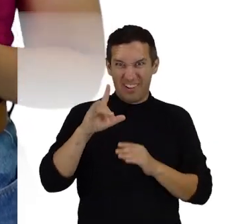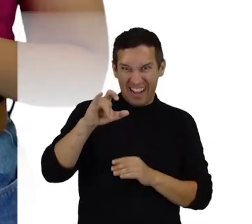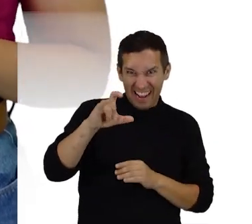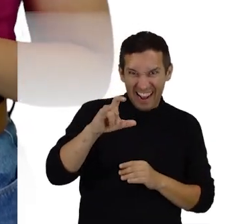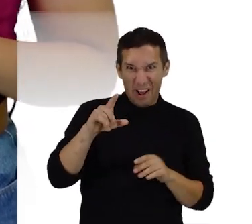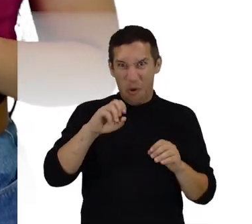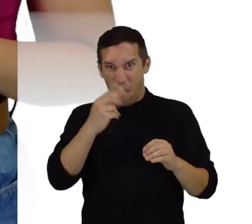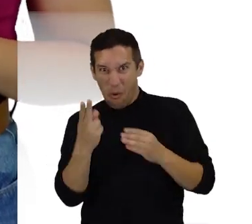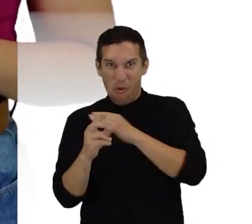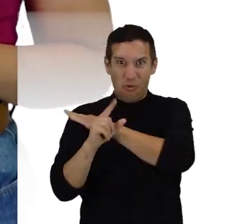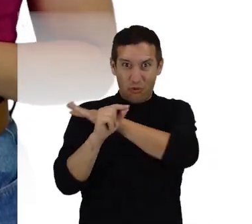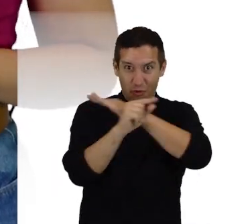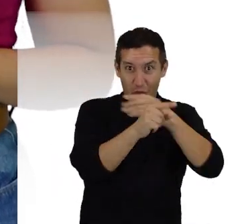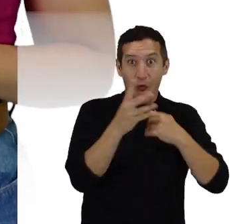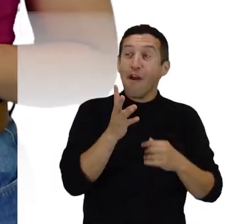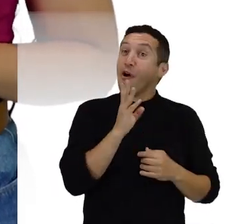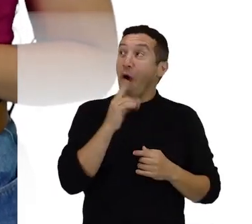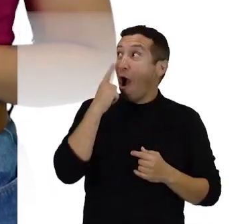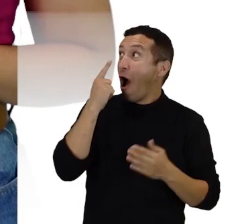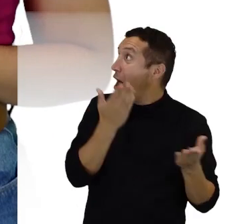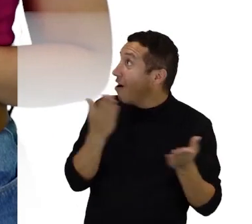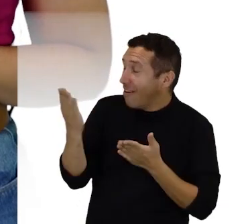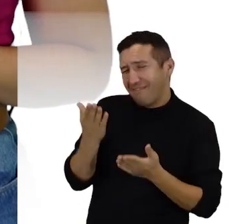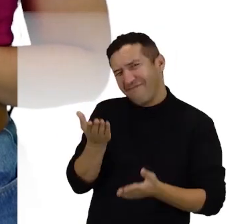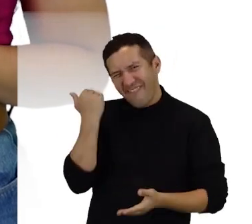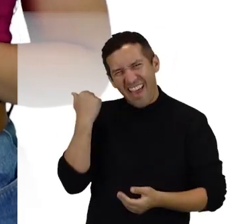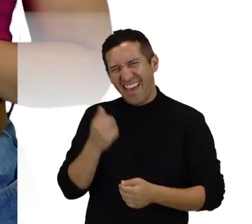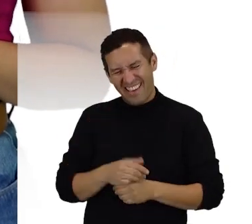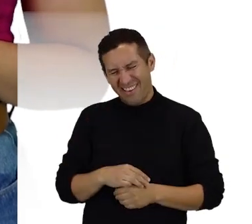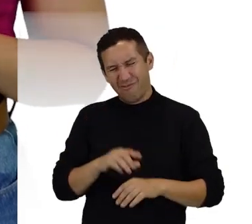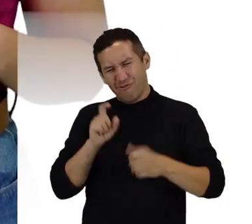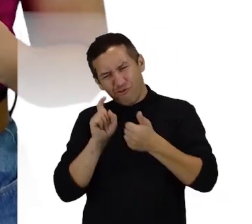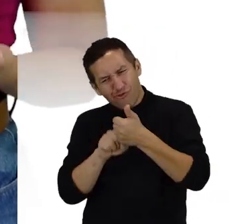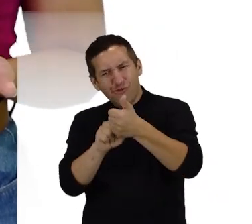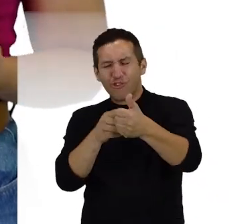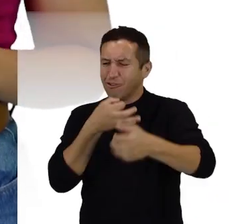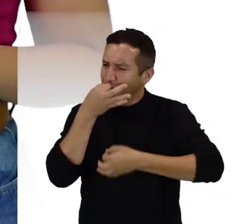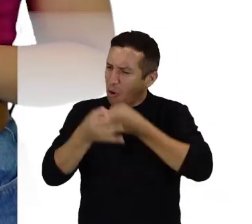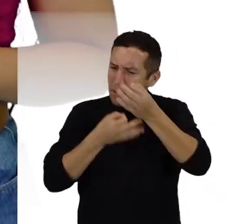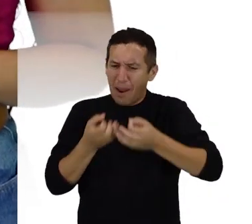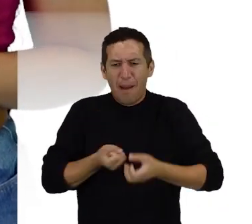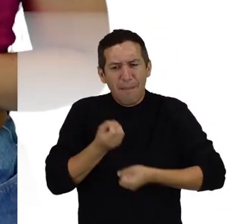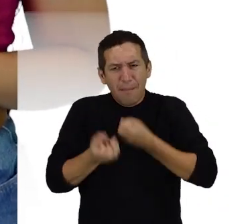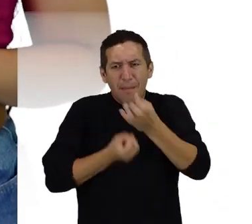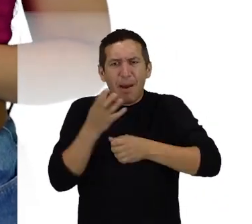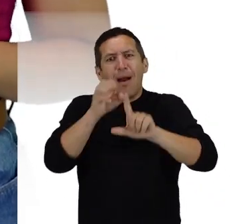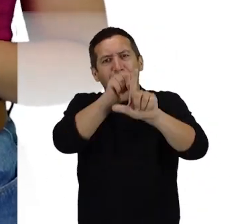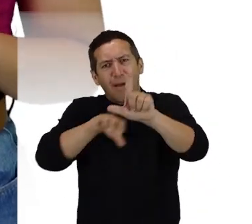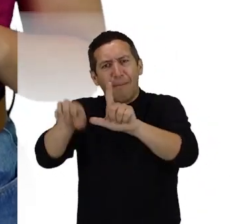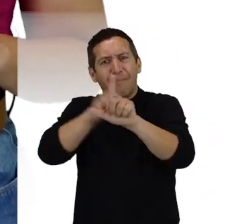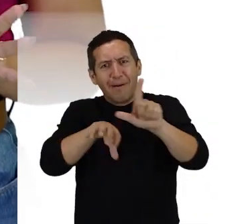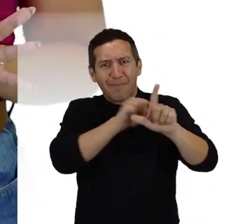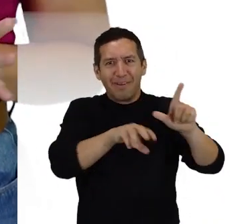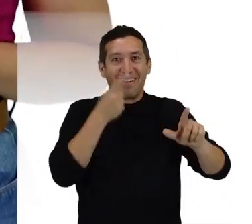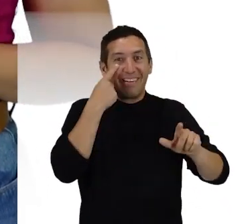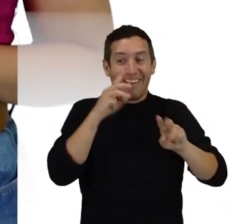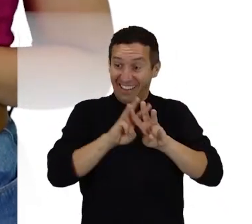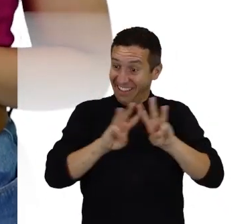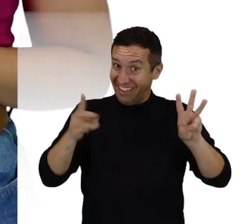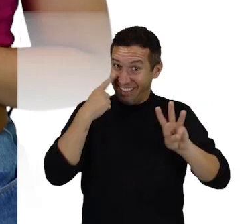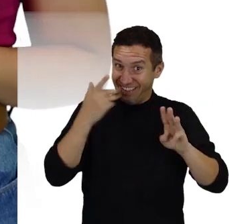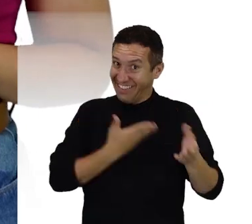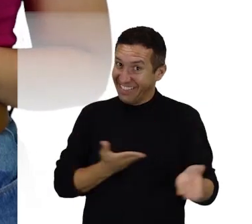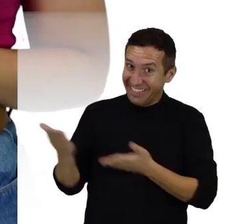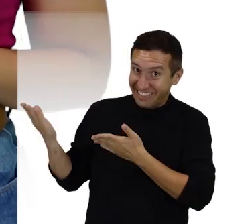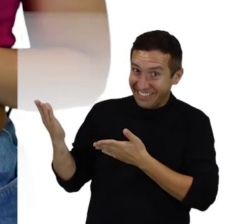no Facebook ou no Twitter, tá na hora de conhecer os perfis oficiais do MPT e ficar por dentro. Vem curtir, comentar, salvar e compartilhar